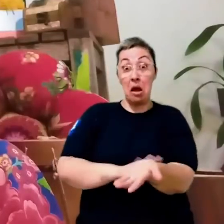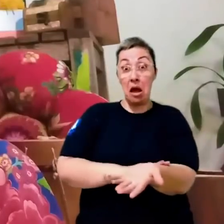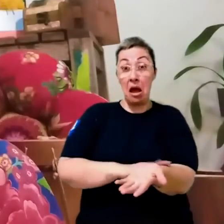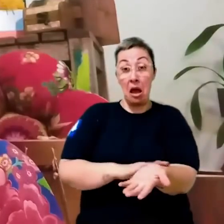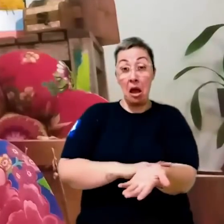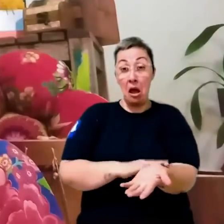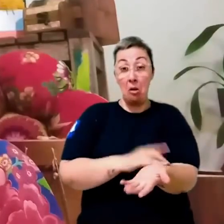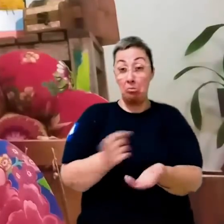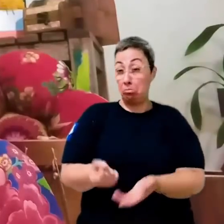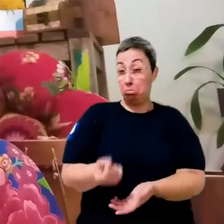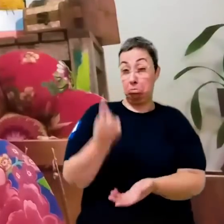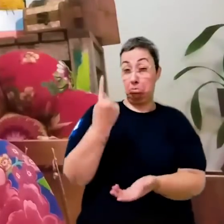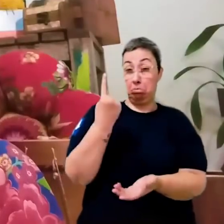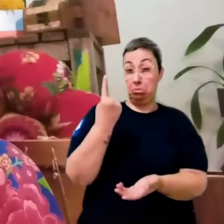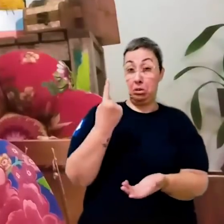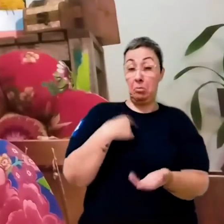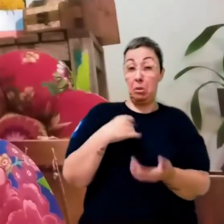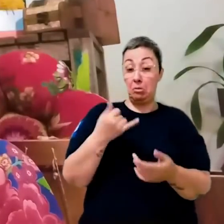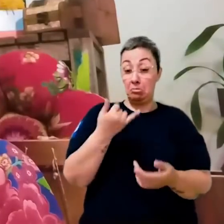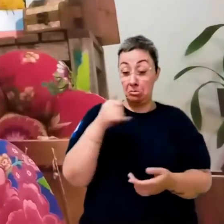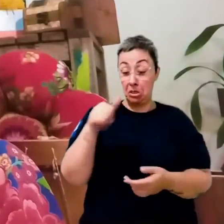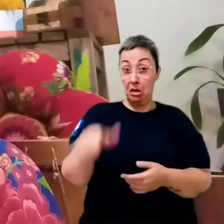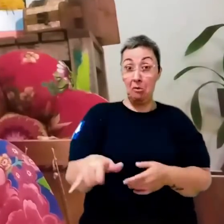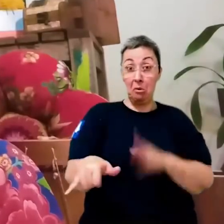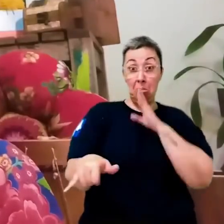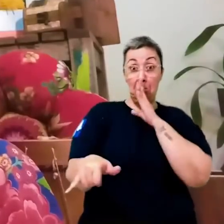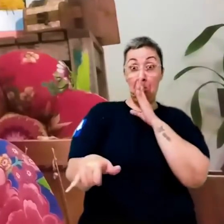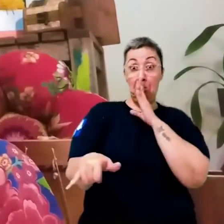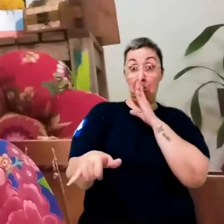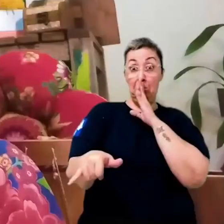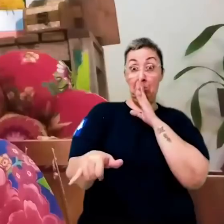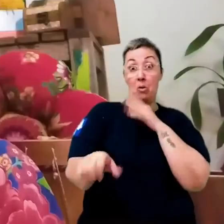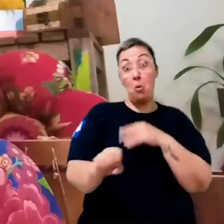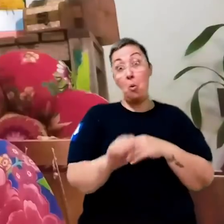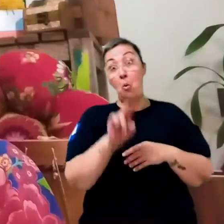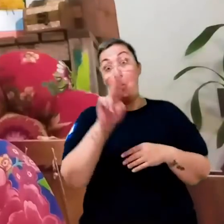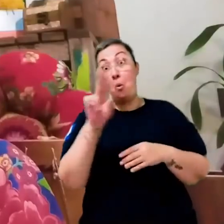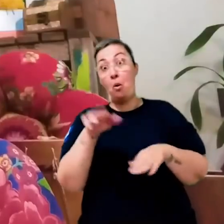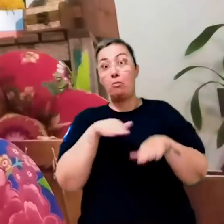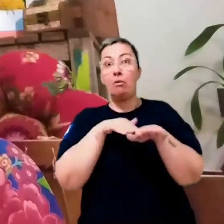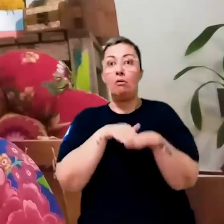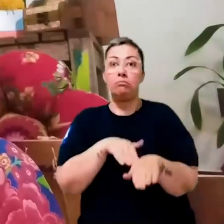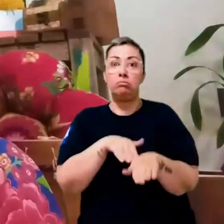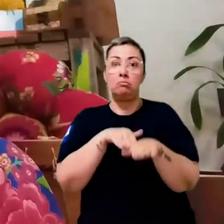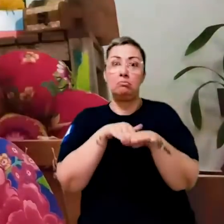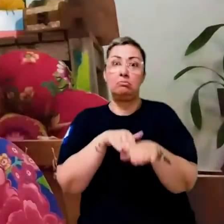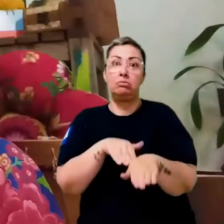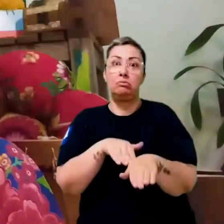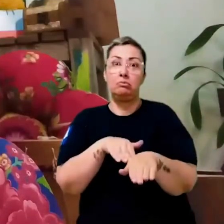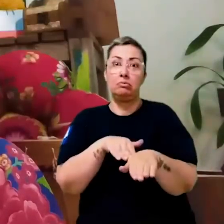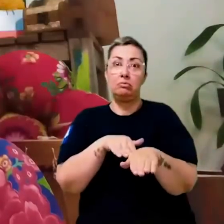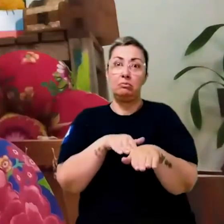coisas estranhas, como um telefone que não toca ou o trânsito.